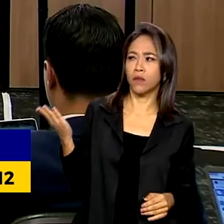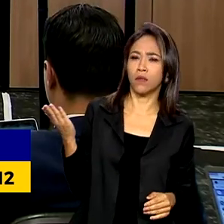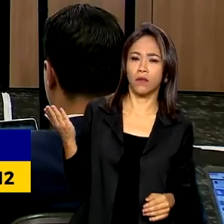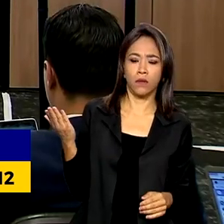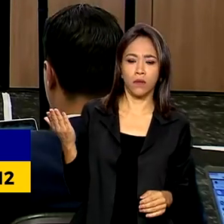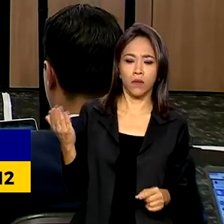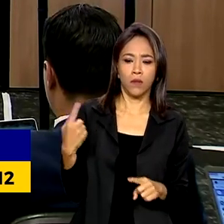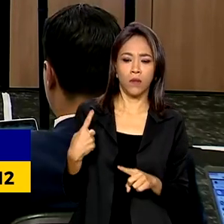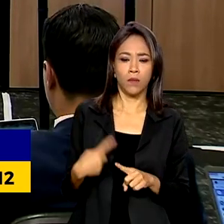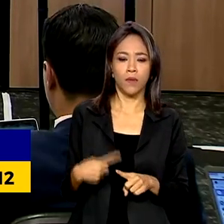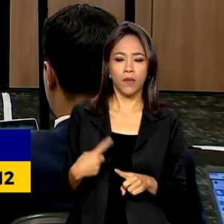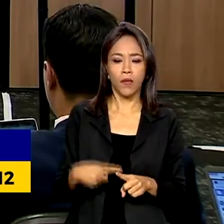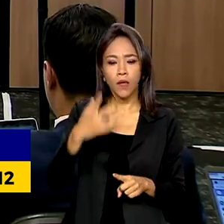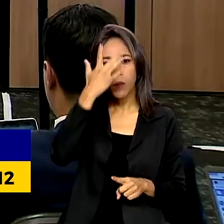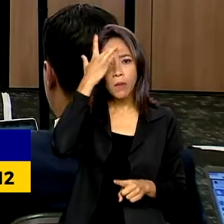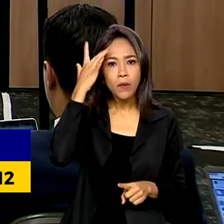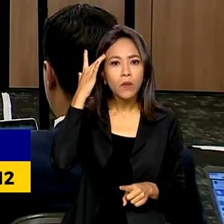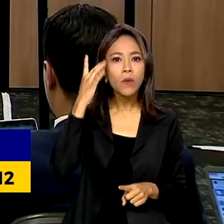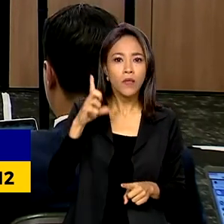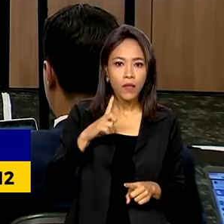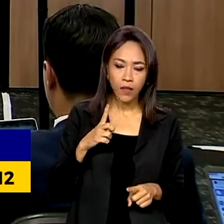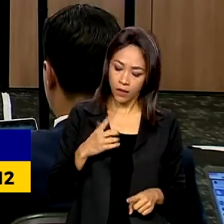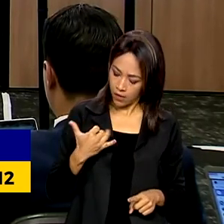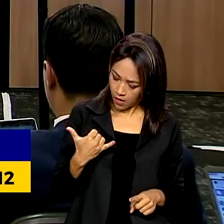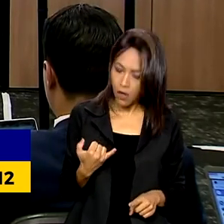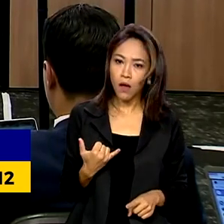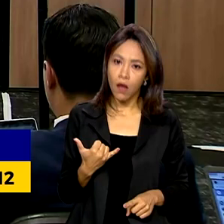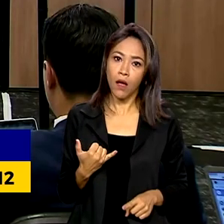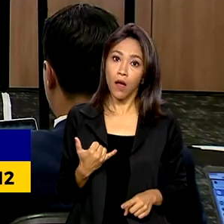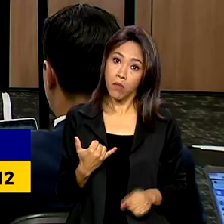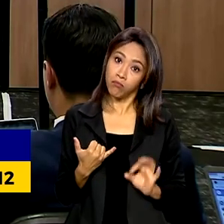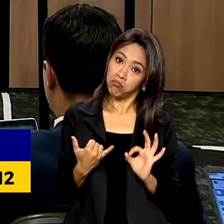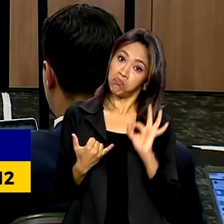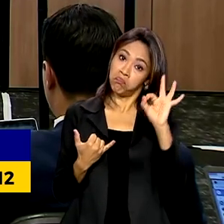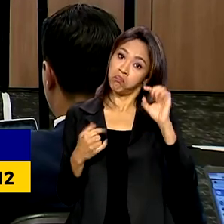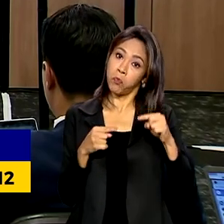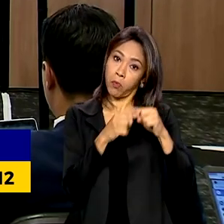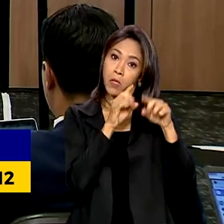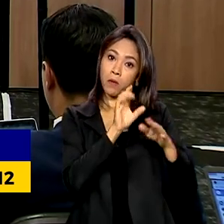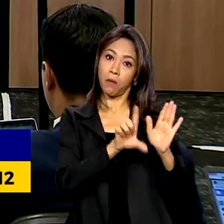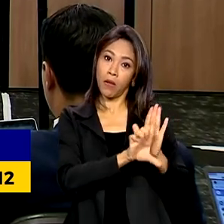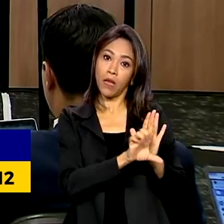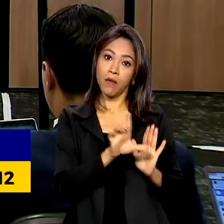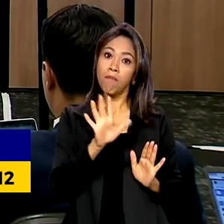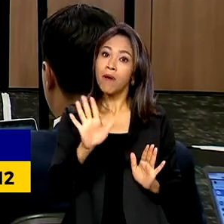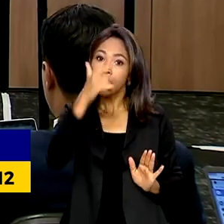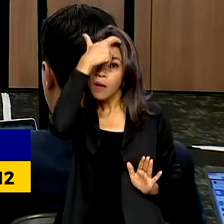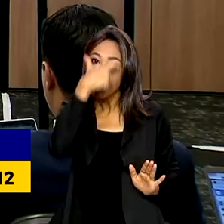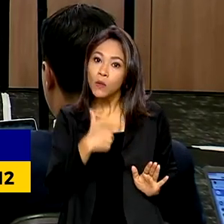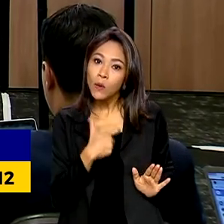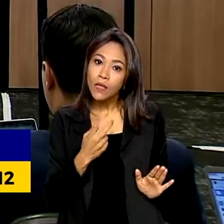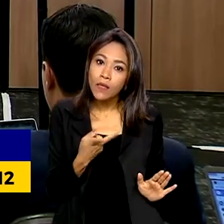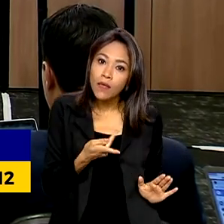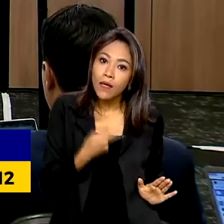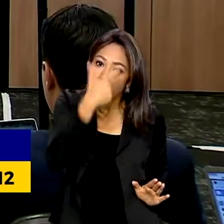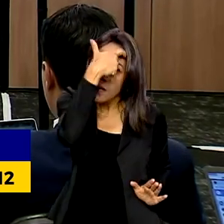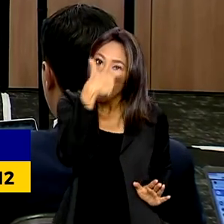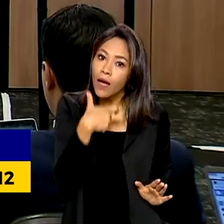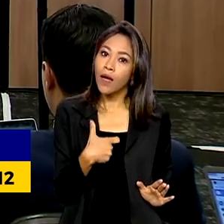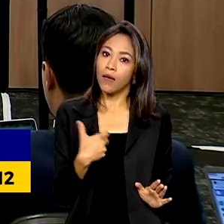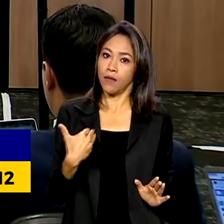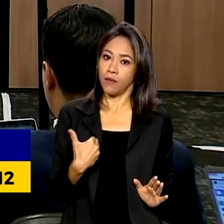uma pessoa tem uma arma supostamente legal mas ela não é legal e se ela não é legal